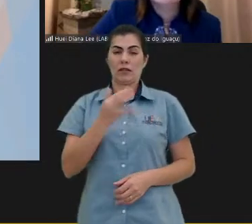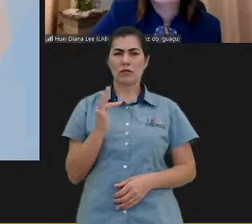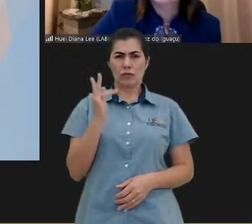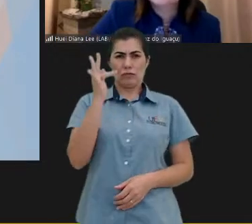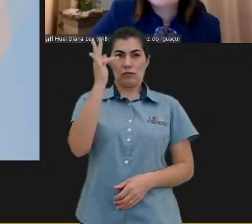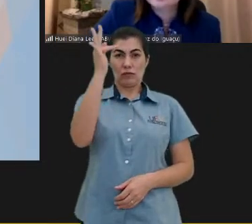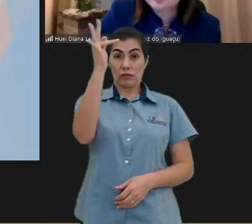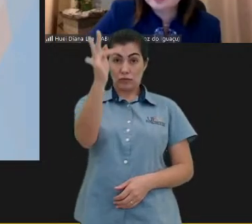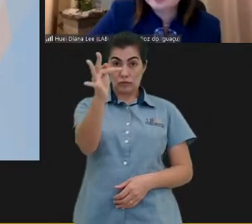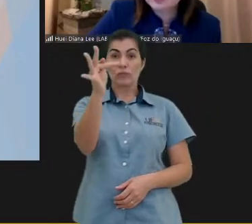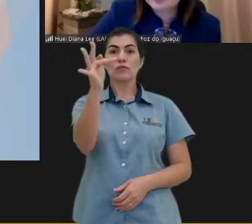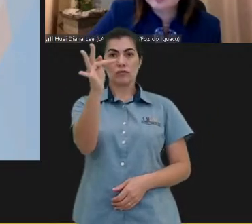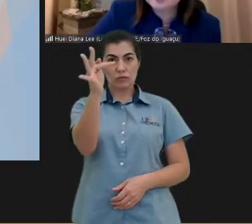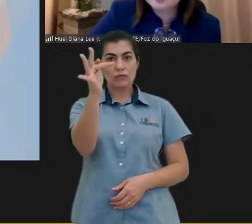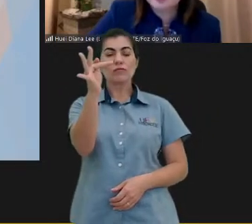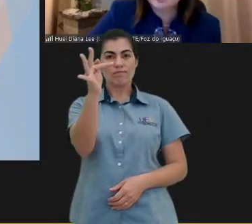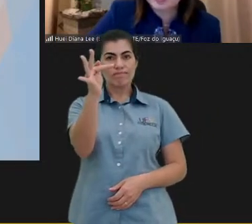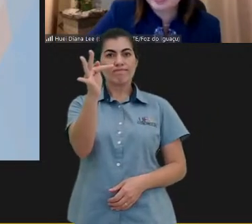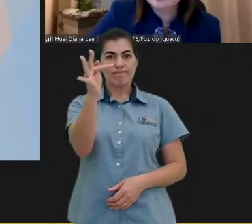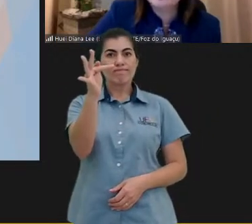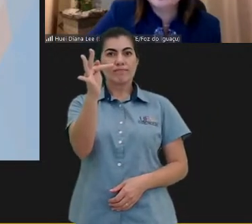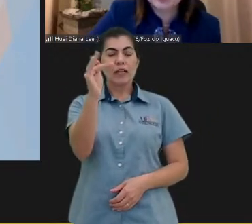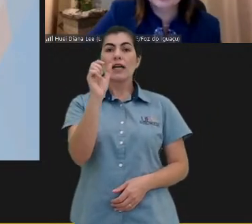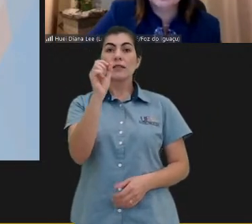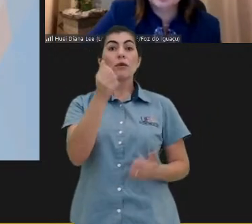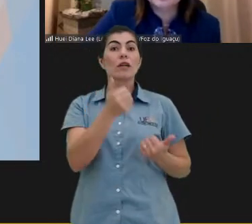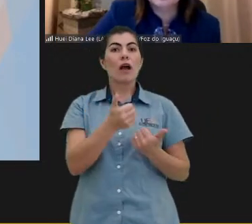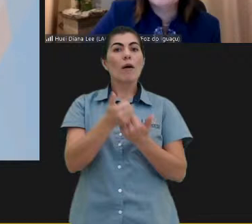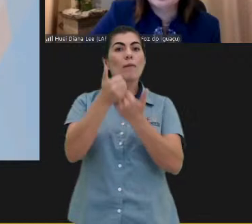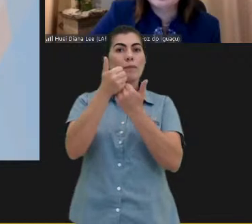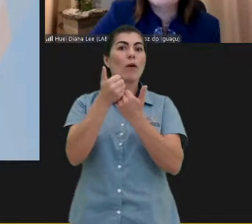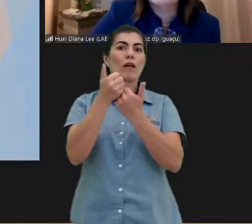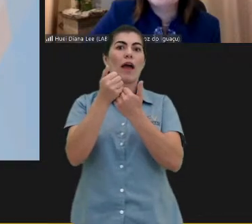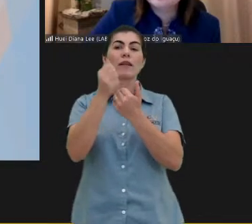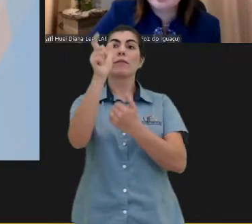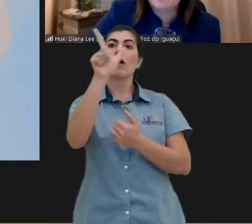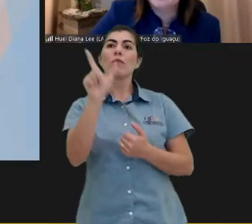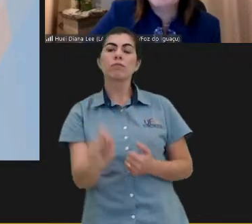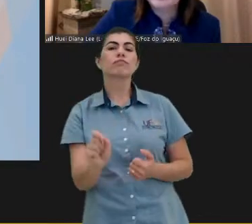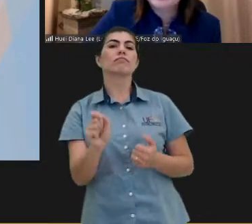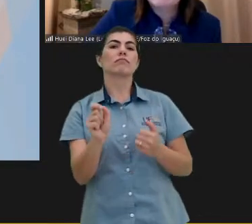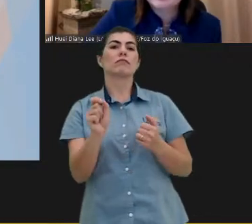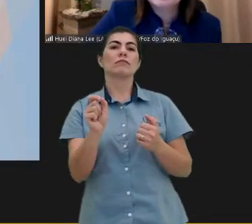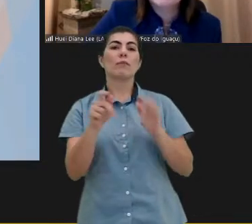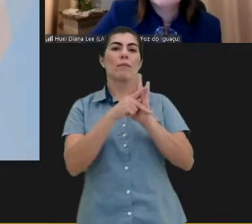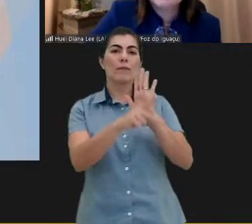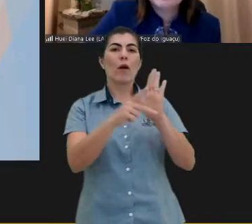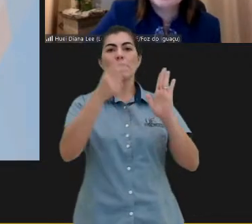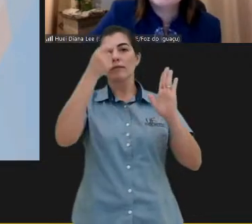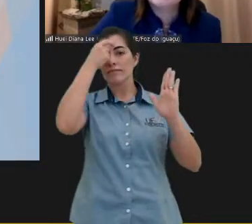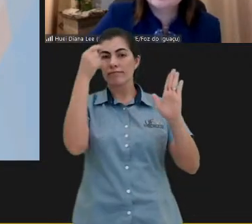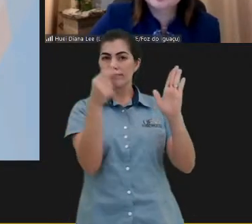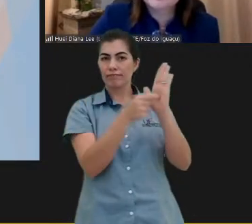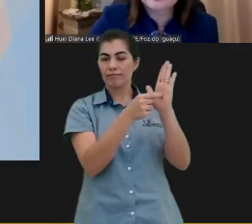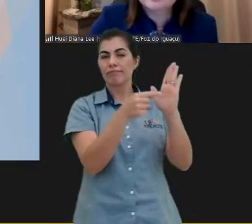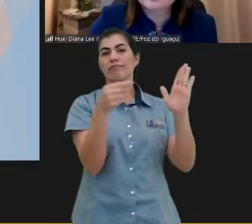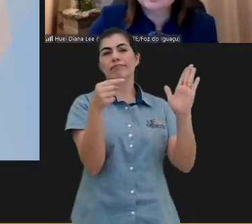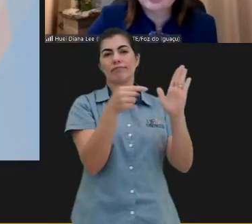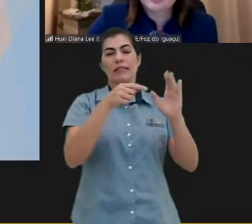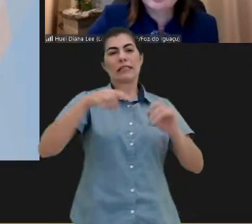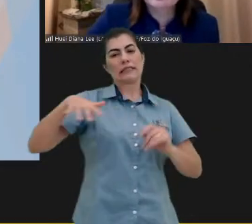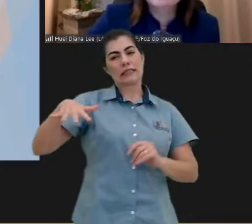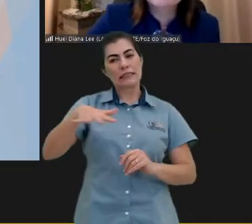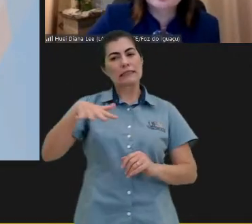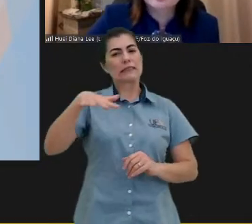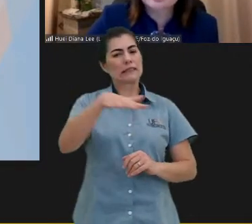essa extração desse conhecimento, ela pode ser apoiada por algoritmos de inteligência artificial, mais especificamente as áreas de mineração